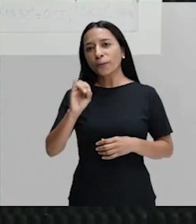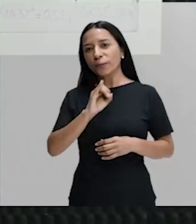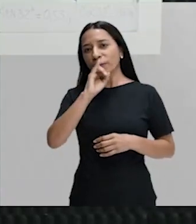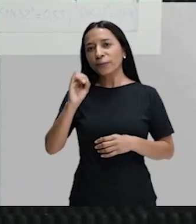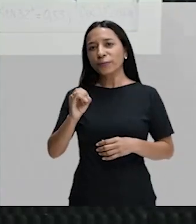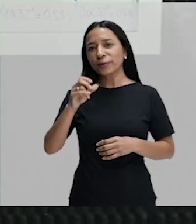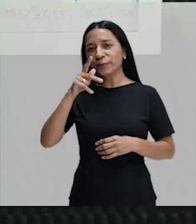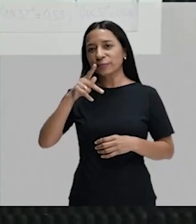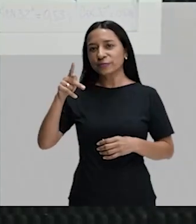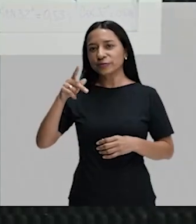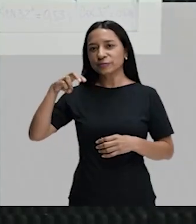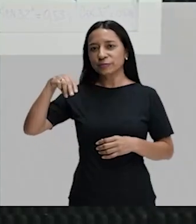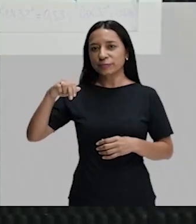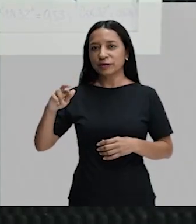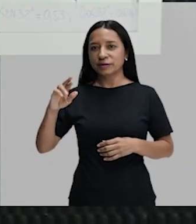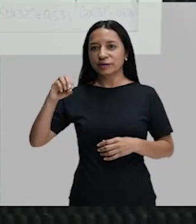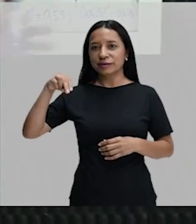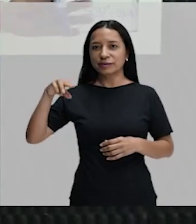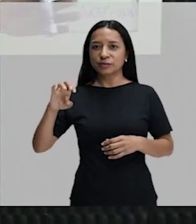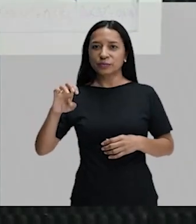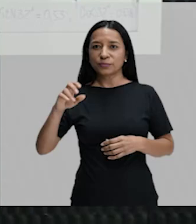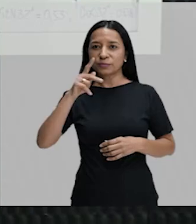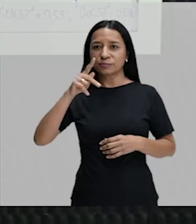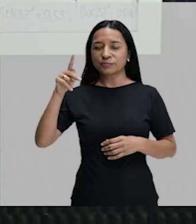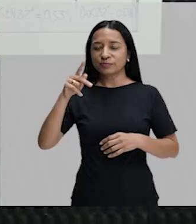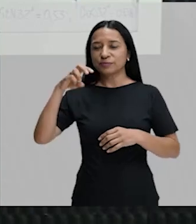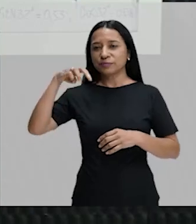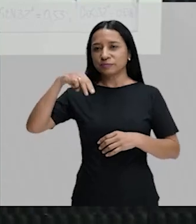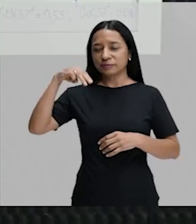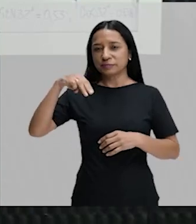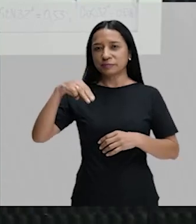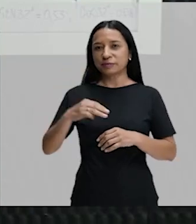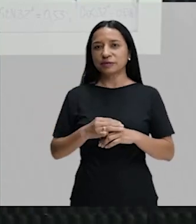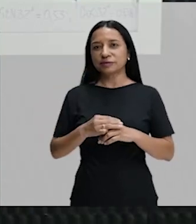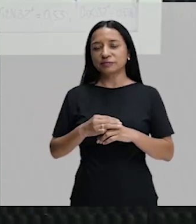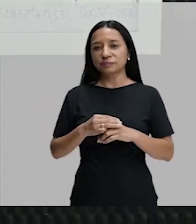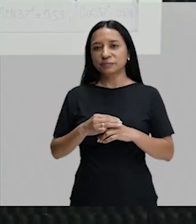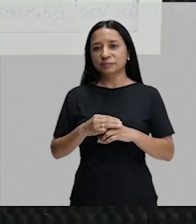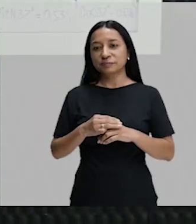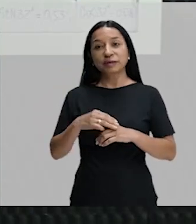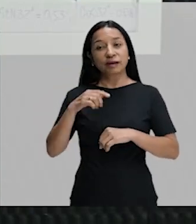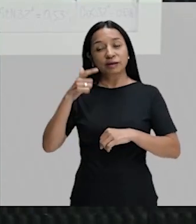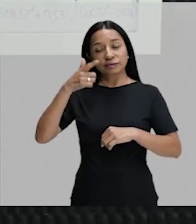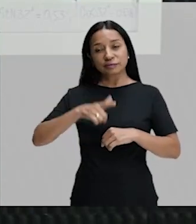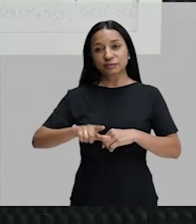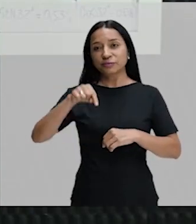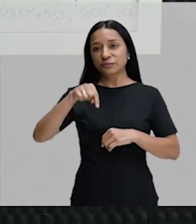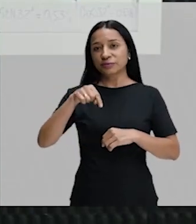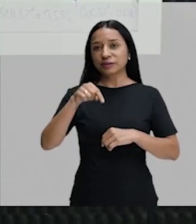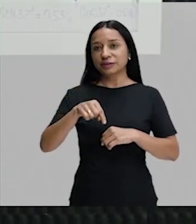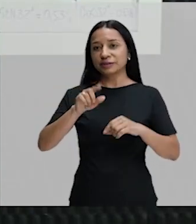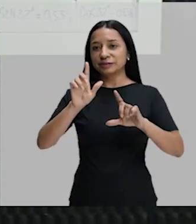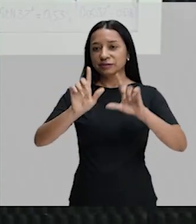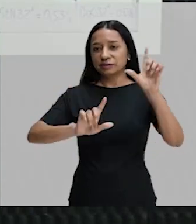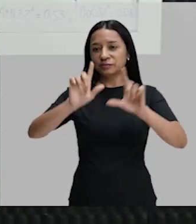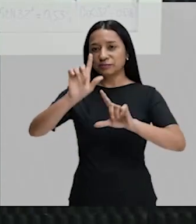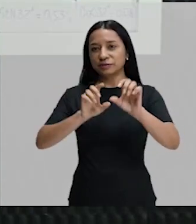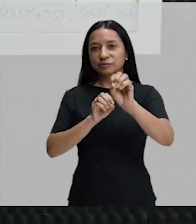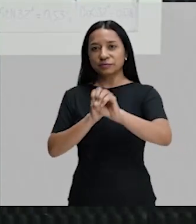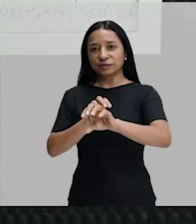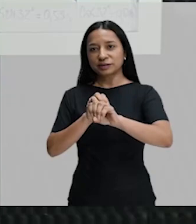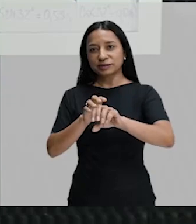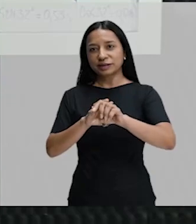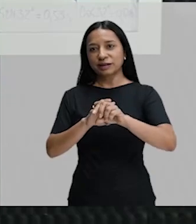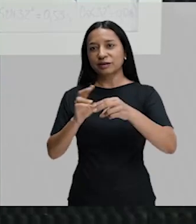pessoal, aqui é o professor Maroni Beck, uma pessoa de matemática da rede estadual de ensino. Mais uma vez aqui com vocês na TV Educação,